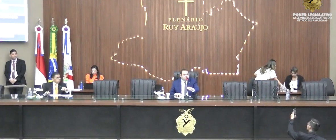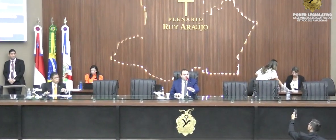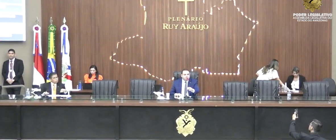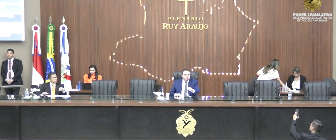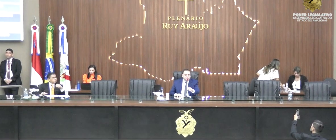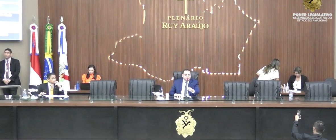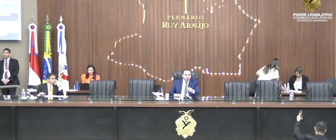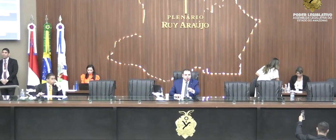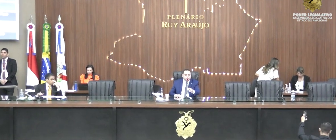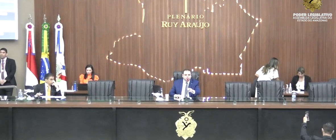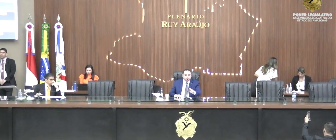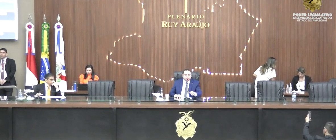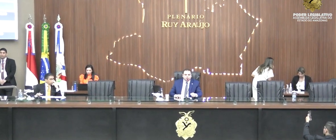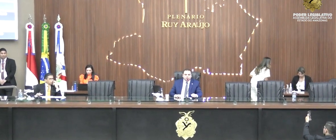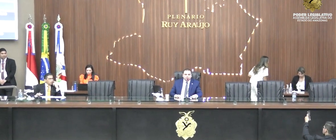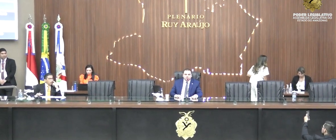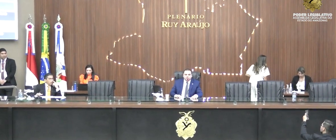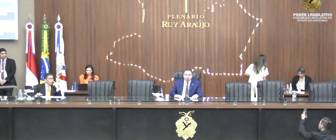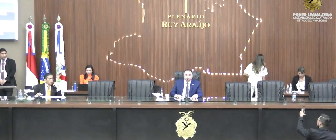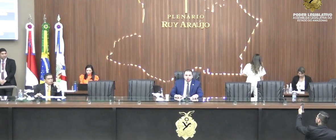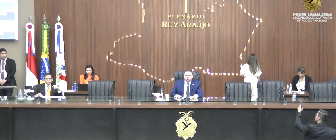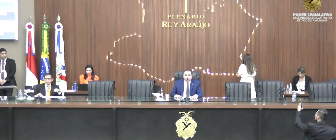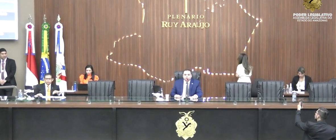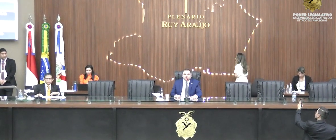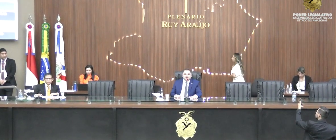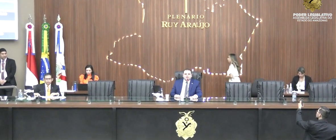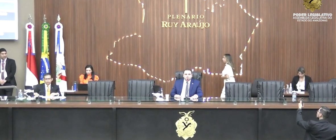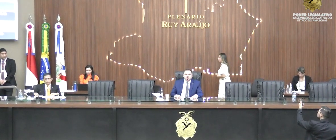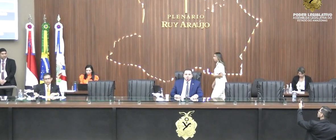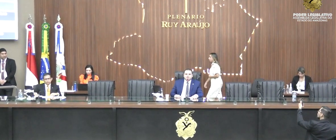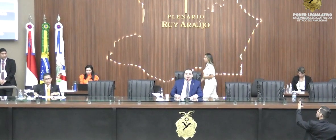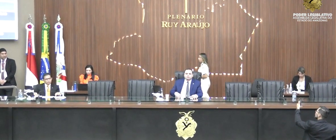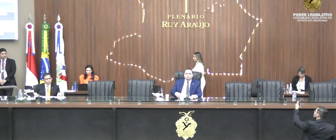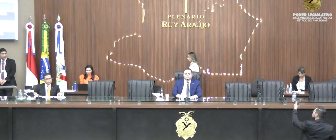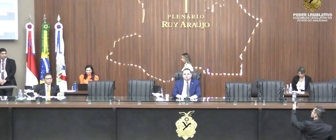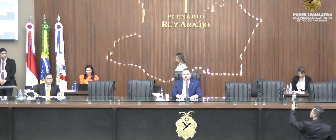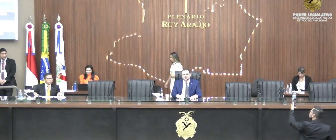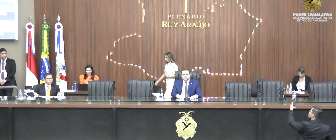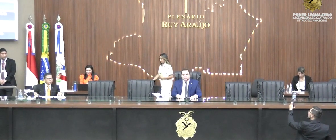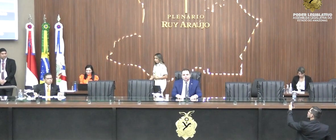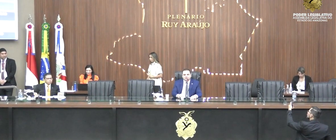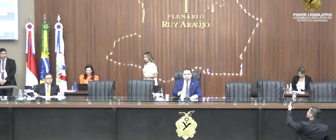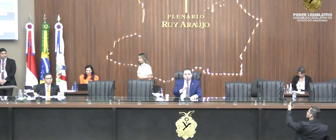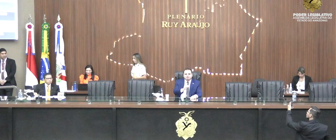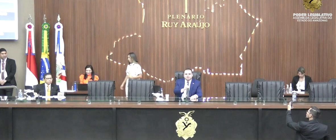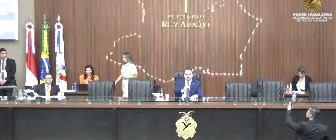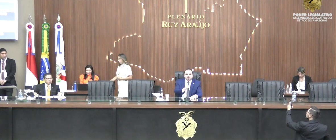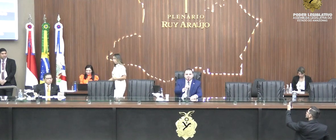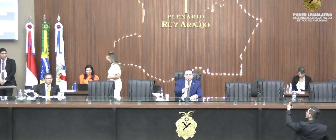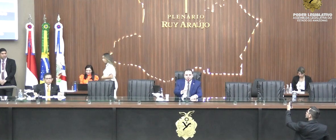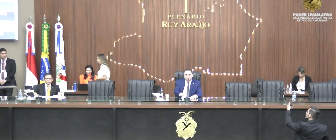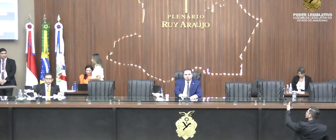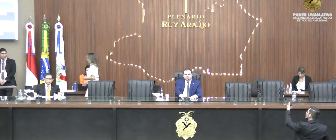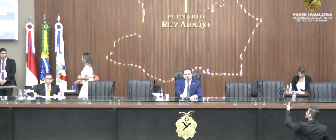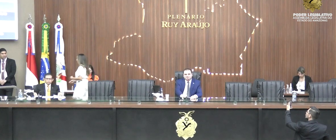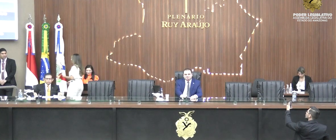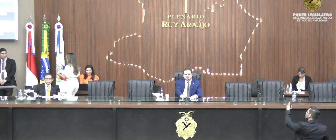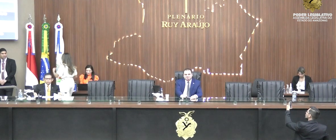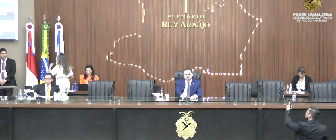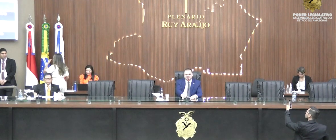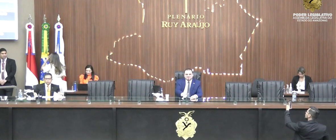10 oradores inscritos. Primeiro orador inscrito, o decano de mandatos, o líder do PT, o deputado Sinésio